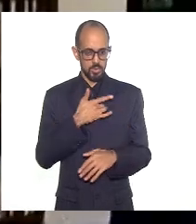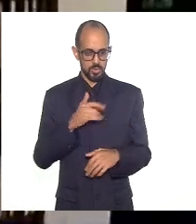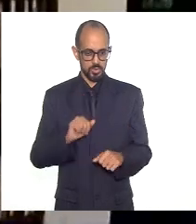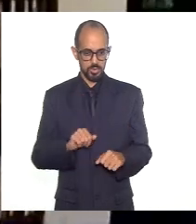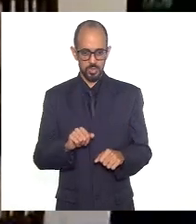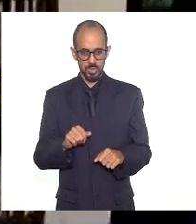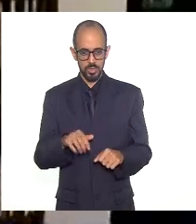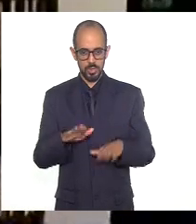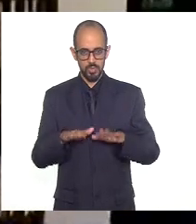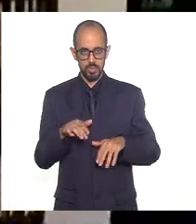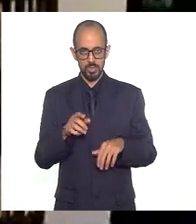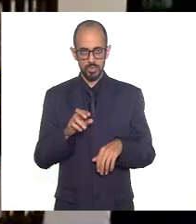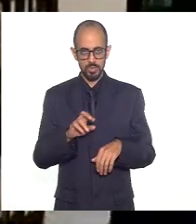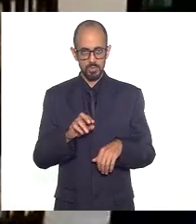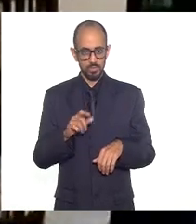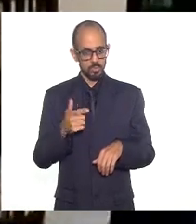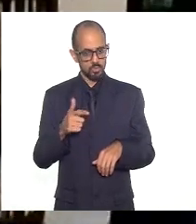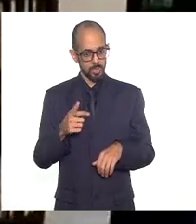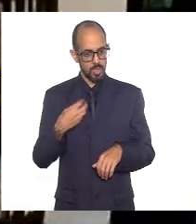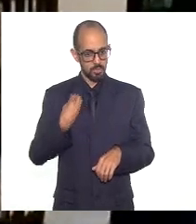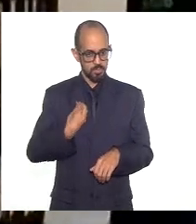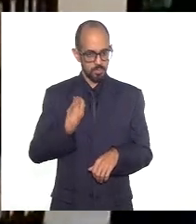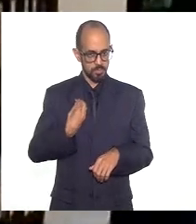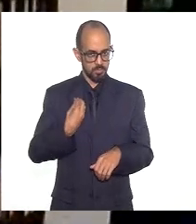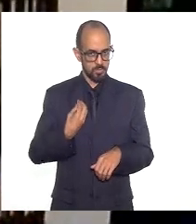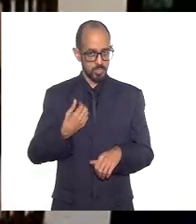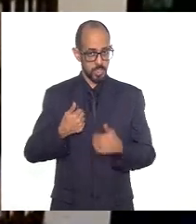não deve estar indo muito bem.